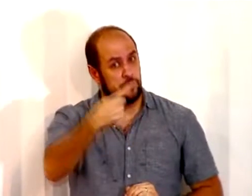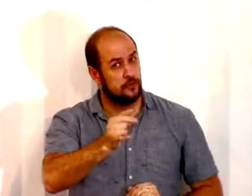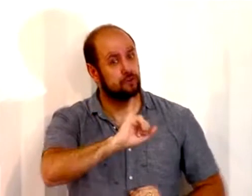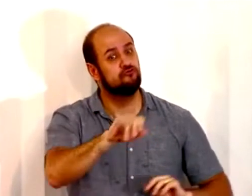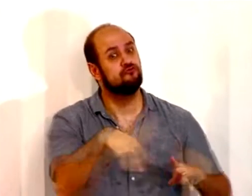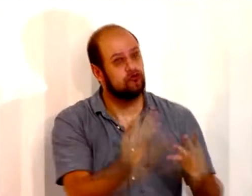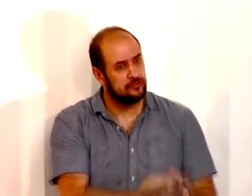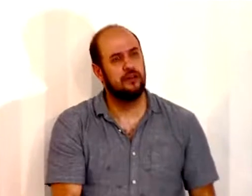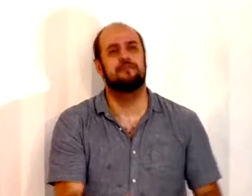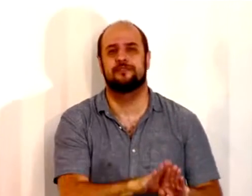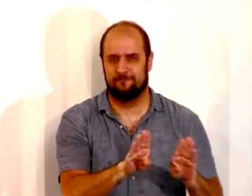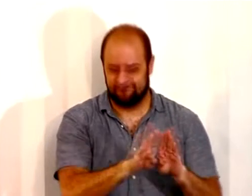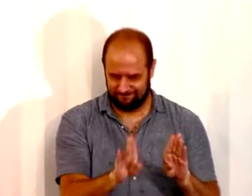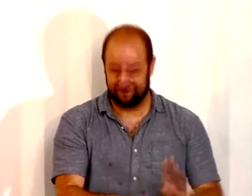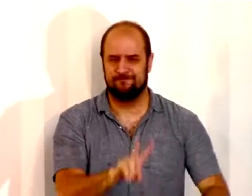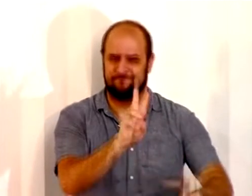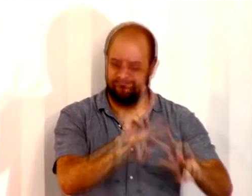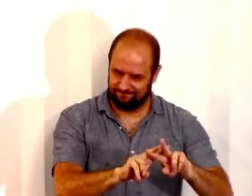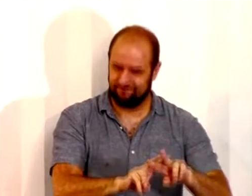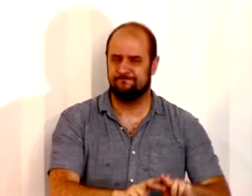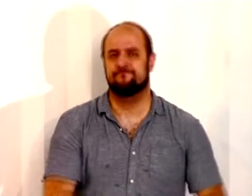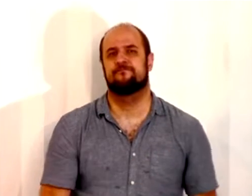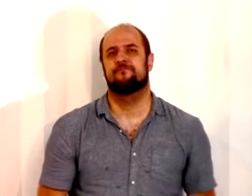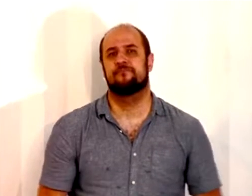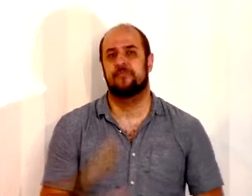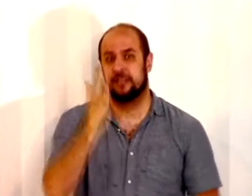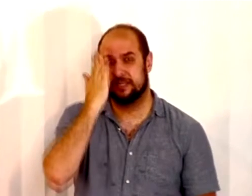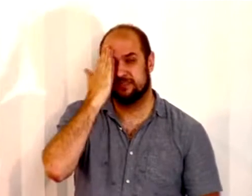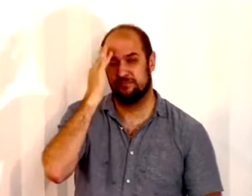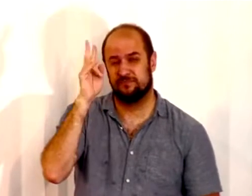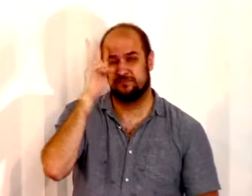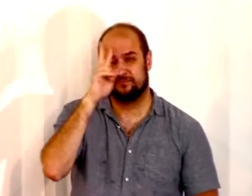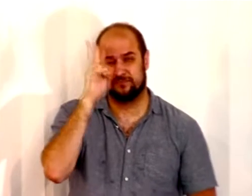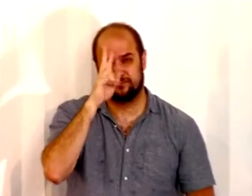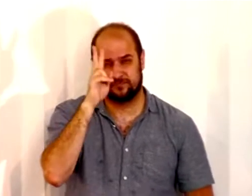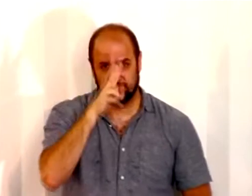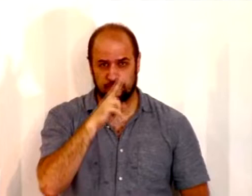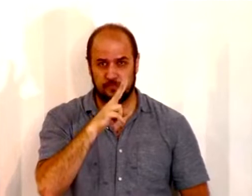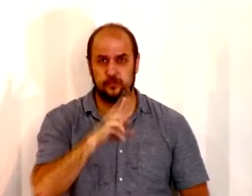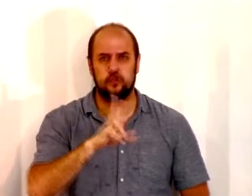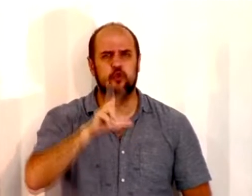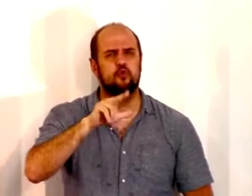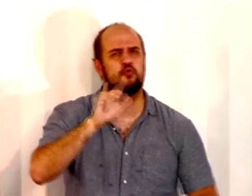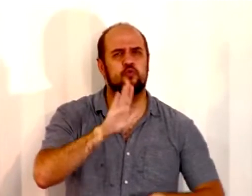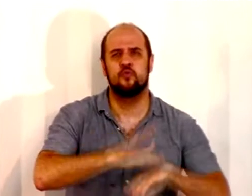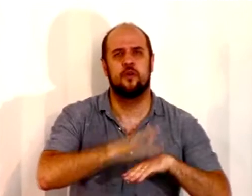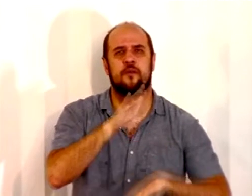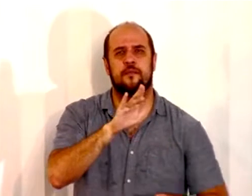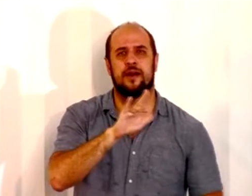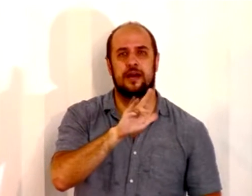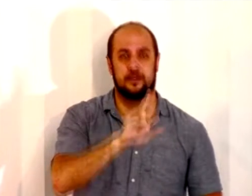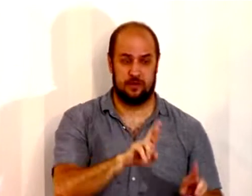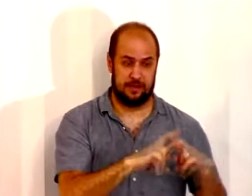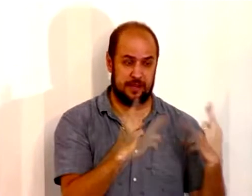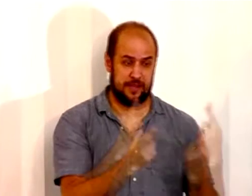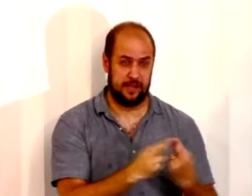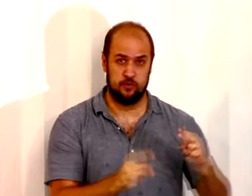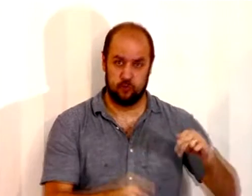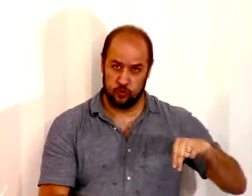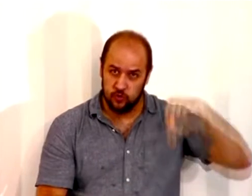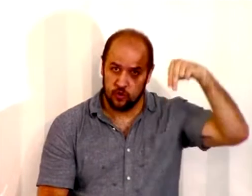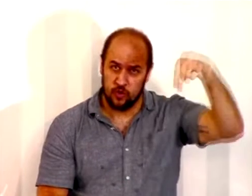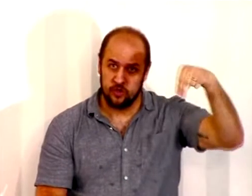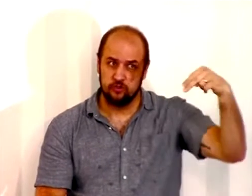cativeiro babilônico. Sabemos, irmãos, pela história, que nunca mais o Reino do Norte foi restaurado.